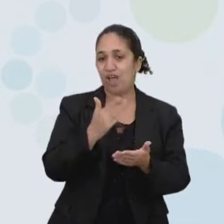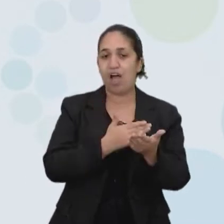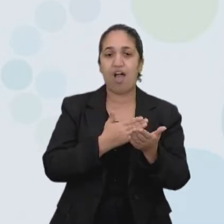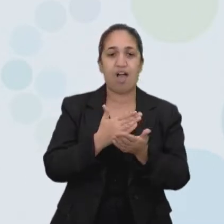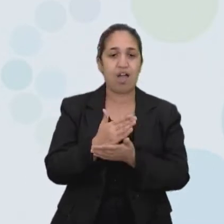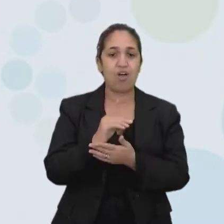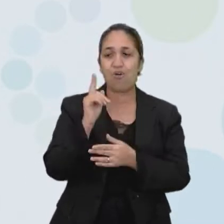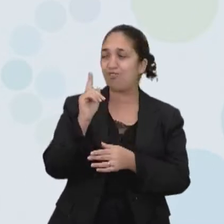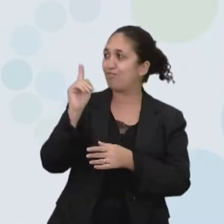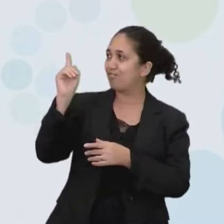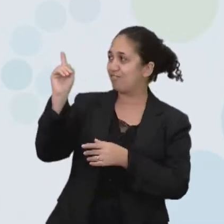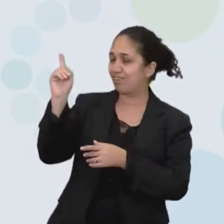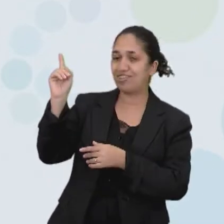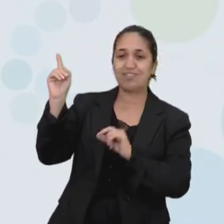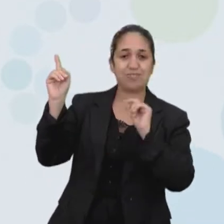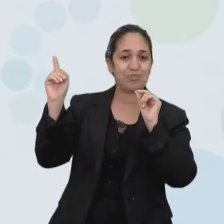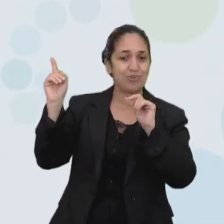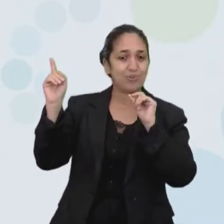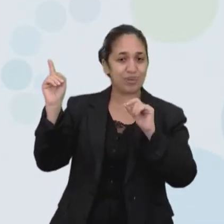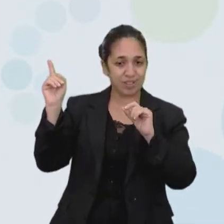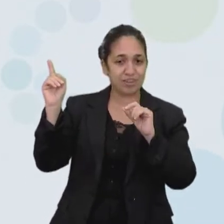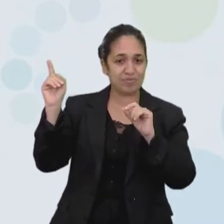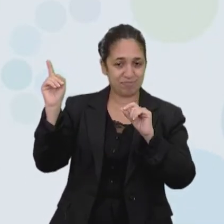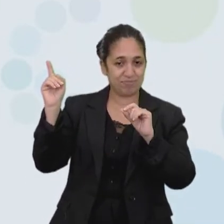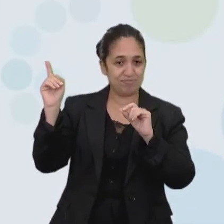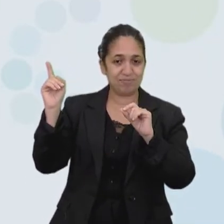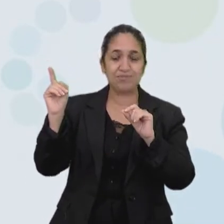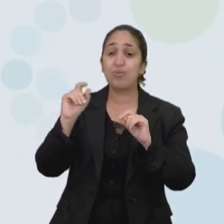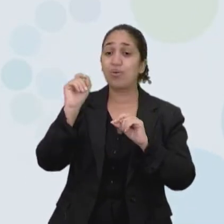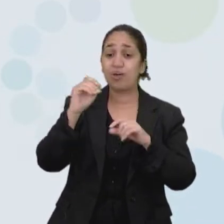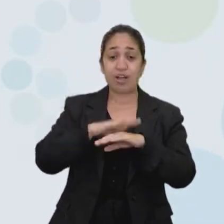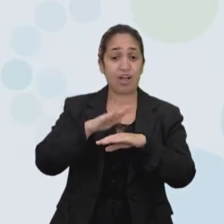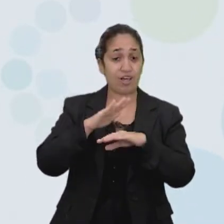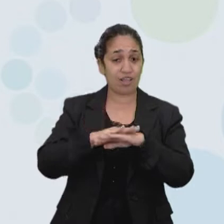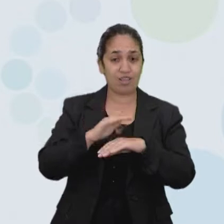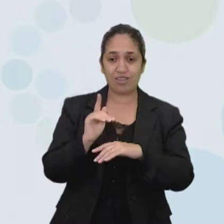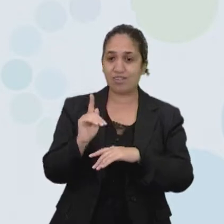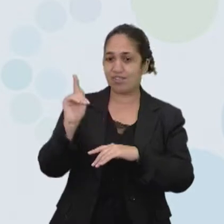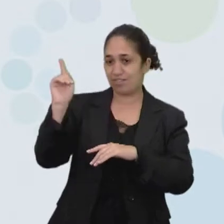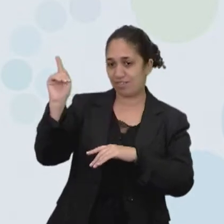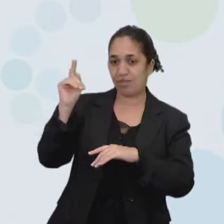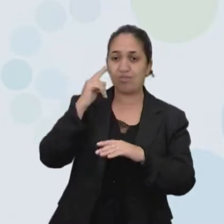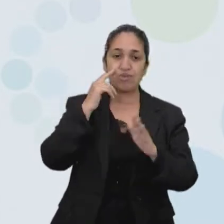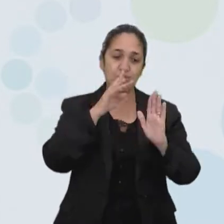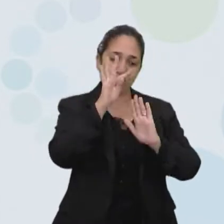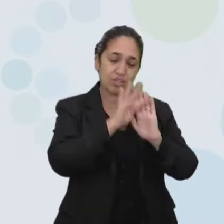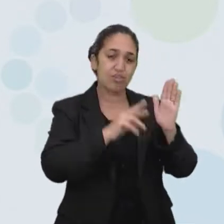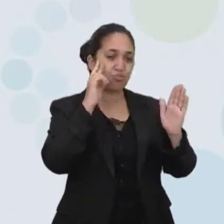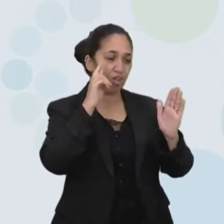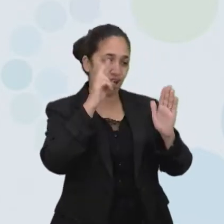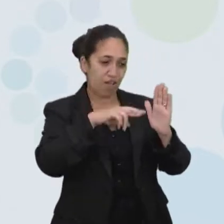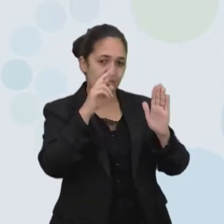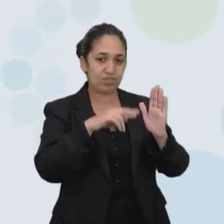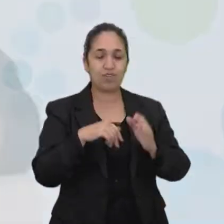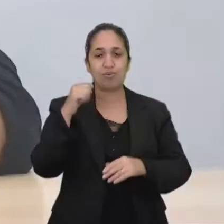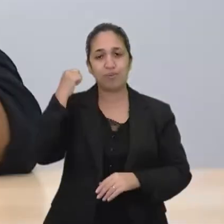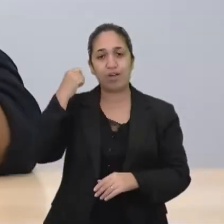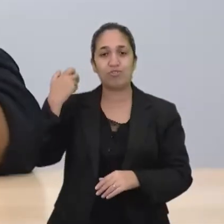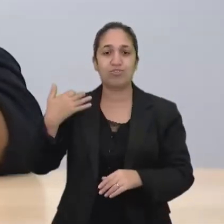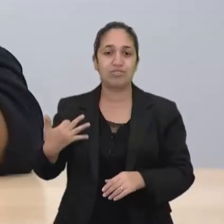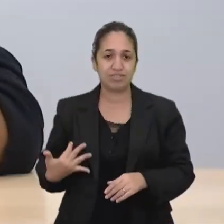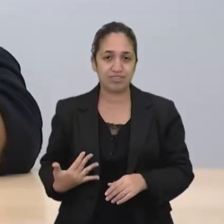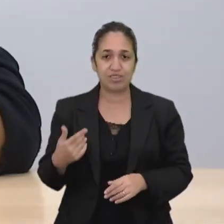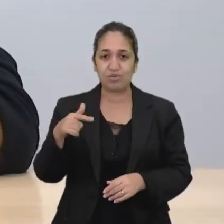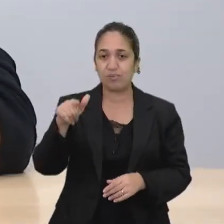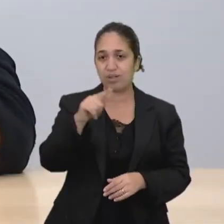qual é a questão, o trabalho, que a gente vai fazer. E o primeiro é falar de revisão textual. Vou fazer aqui minha audiodescrição para